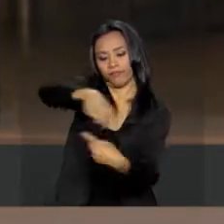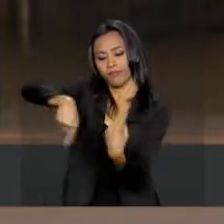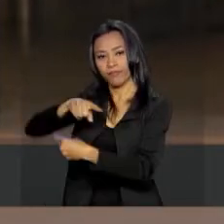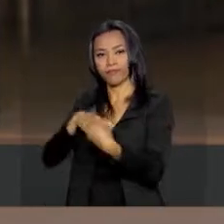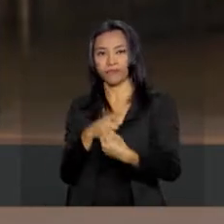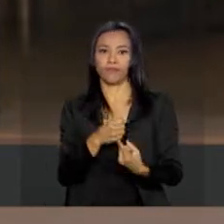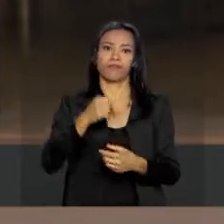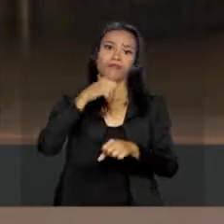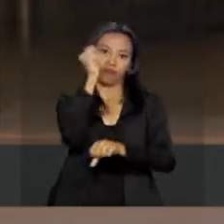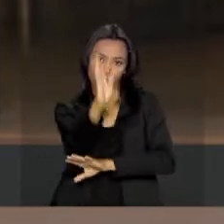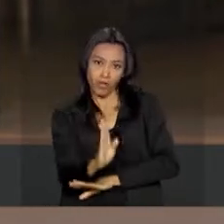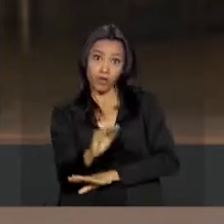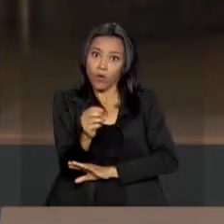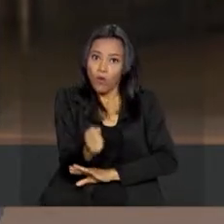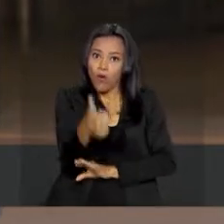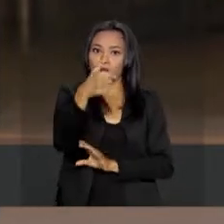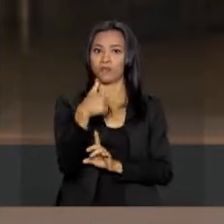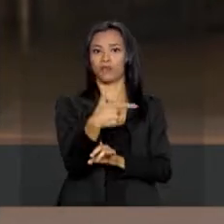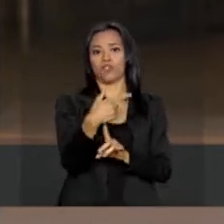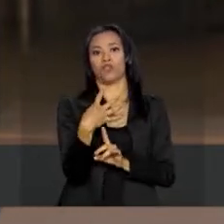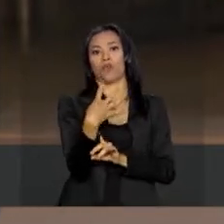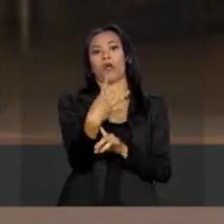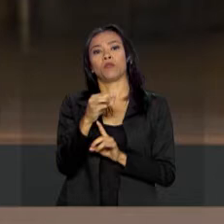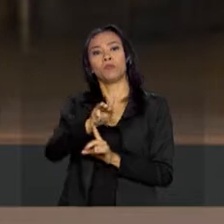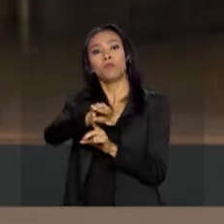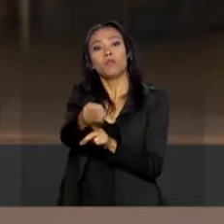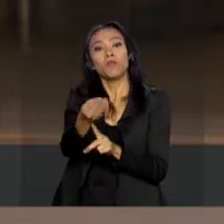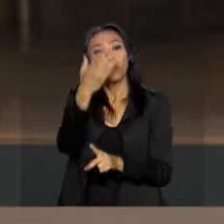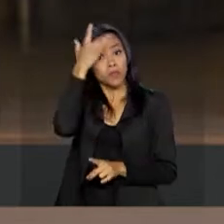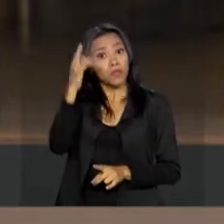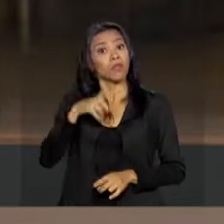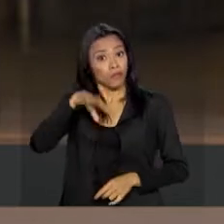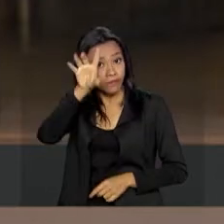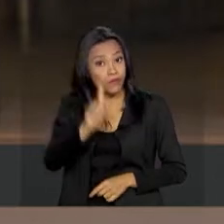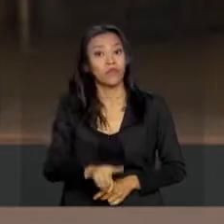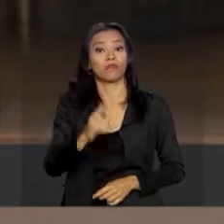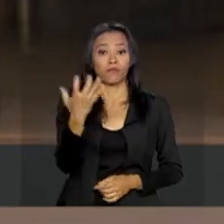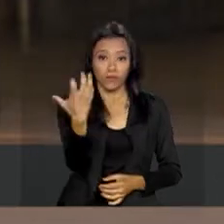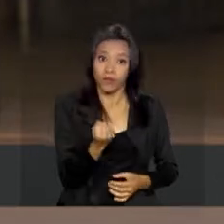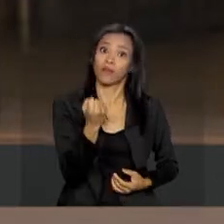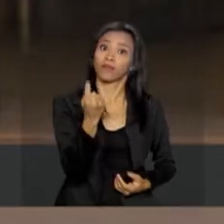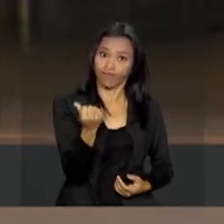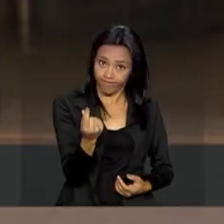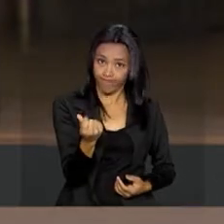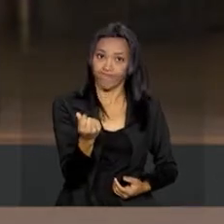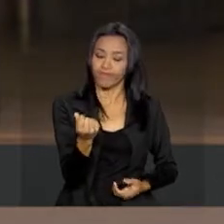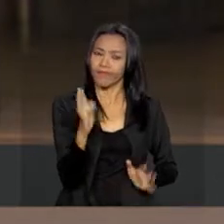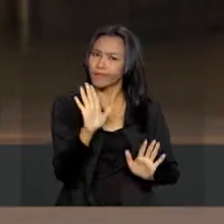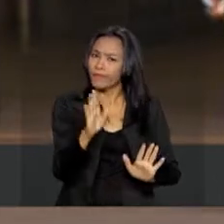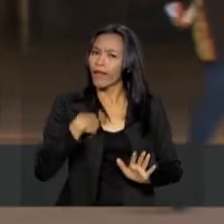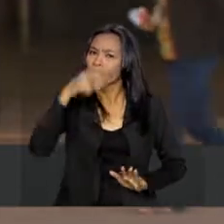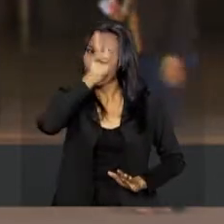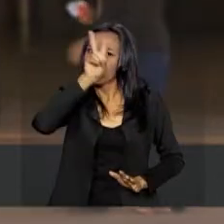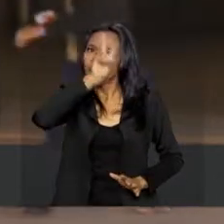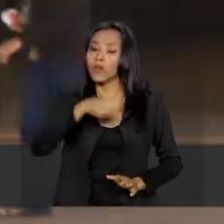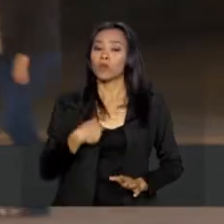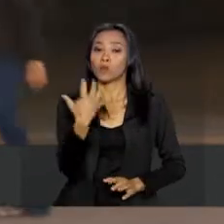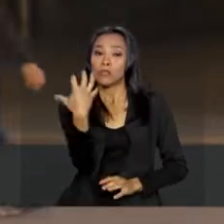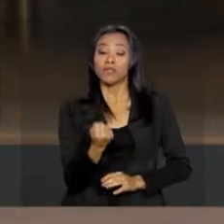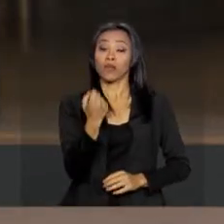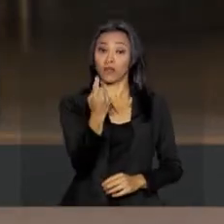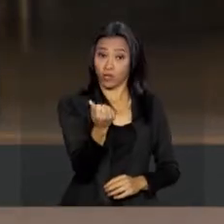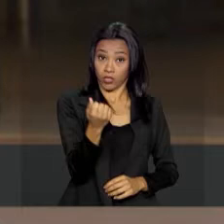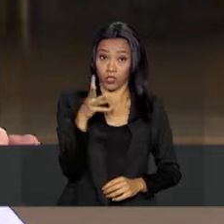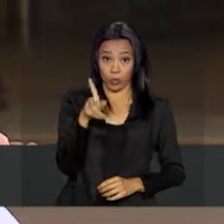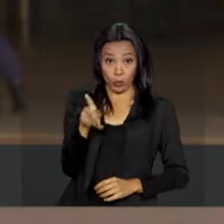são quase 24 milhões de pessoas com direito ao saque do benefício lembrando que o saque das cotas do pis